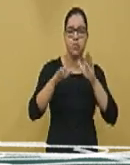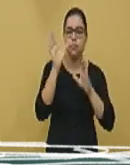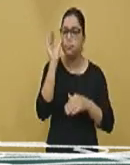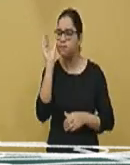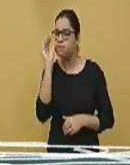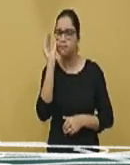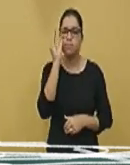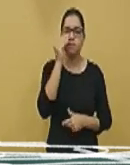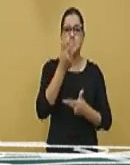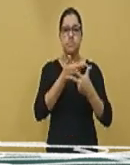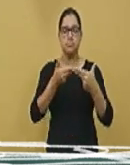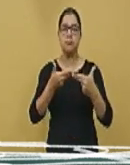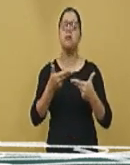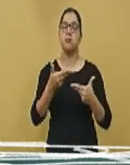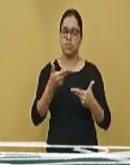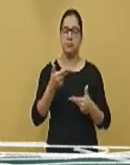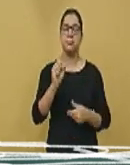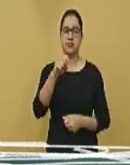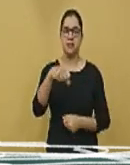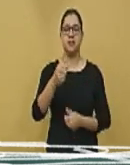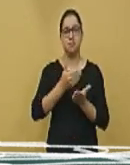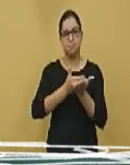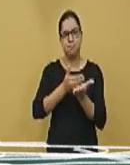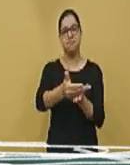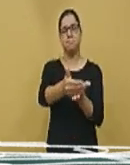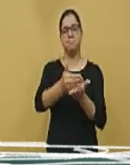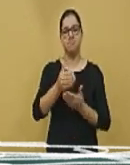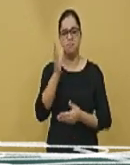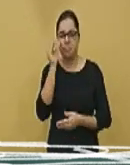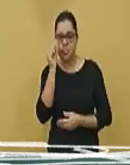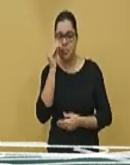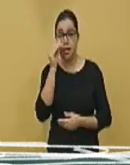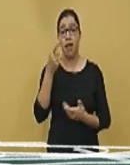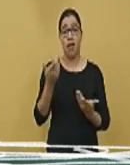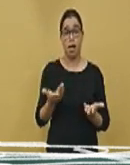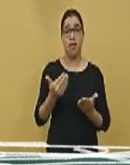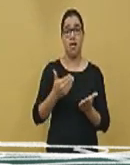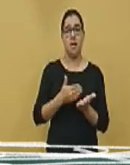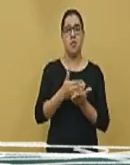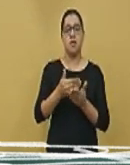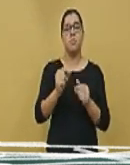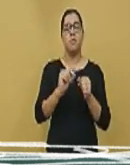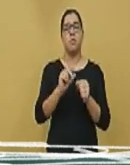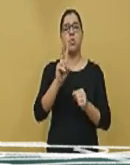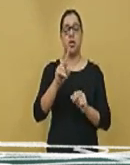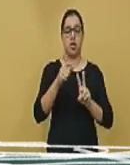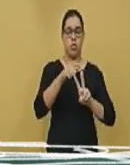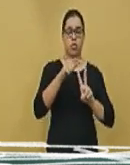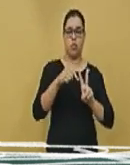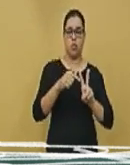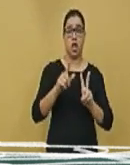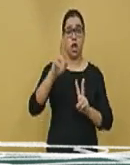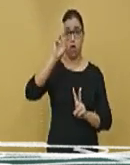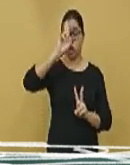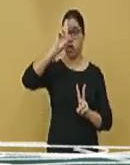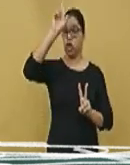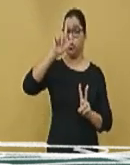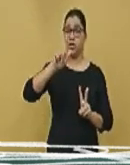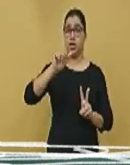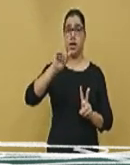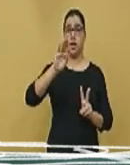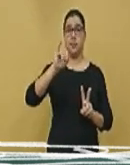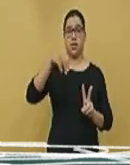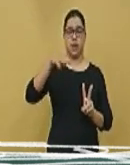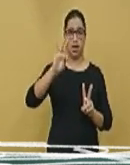Foi um grande legado que eu deixei, né? E, nessa mesma época, eu acumulava a função de chefe de gabinete e de